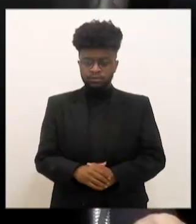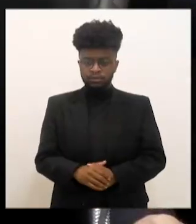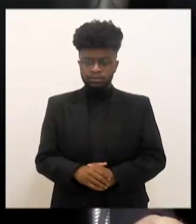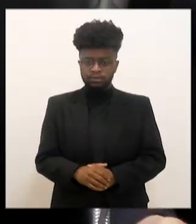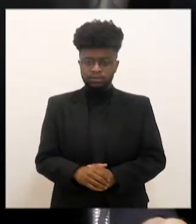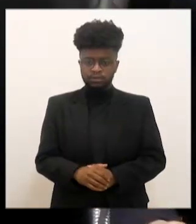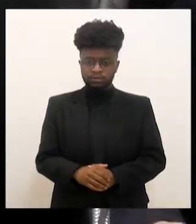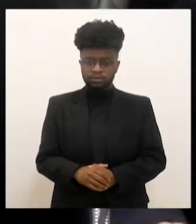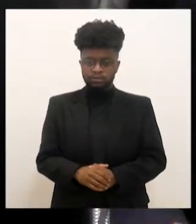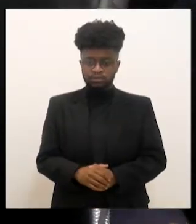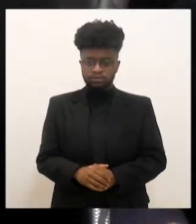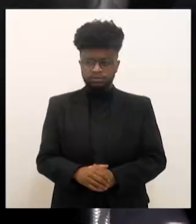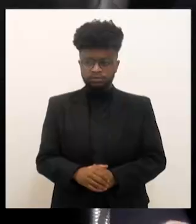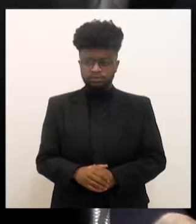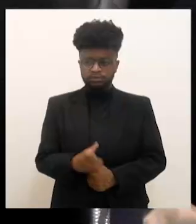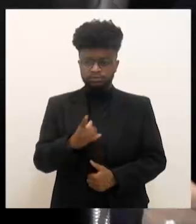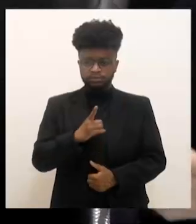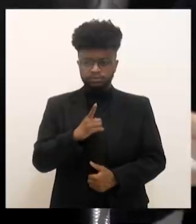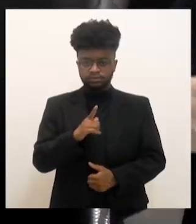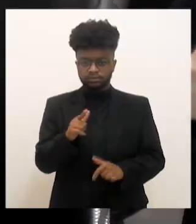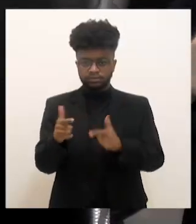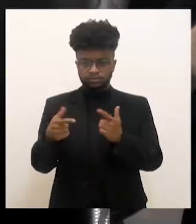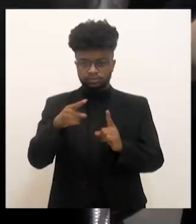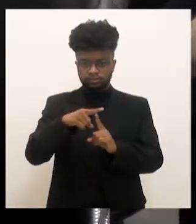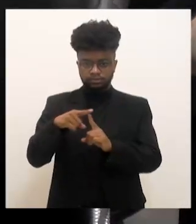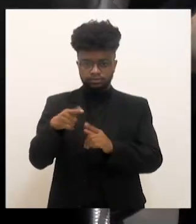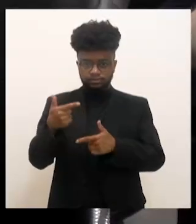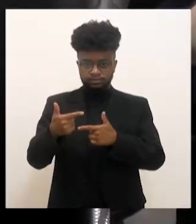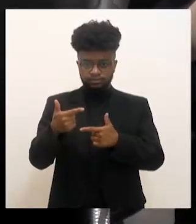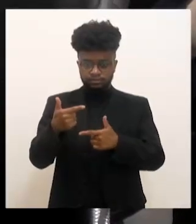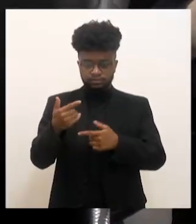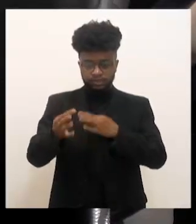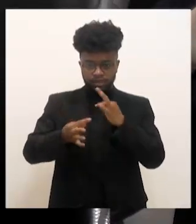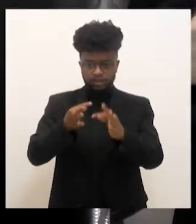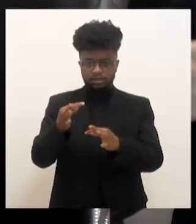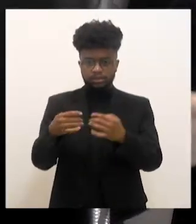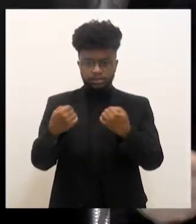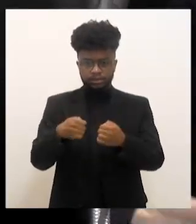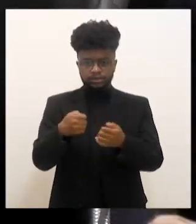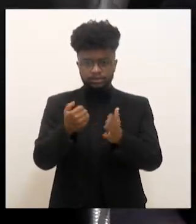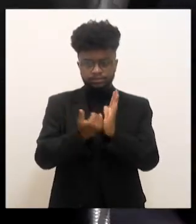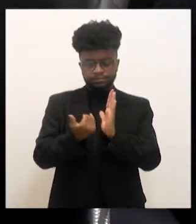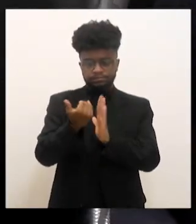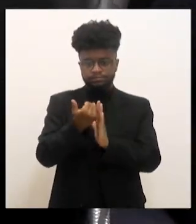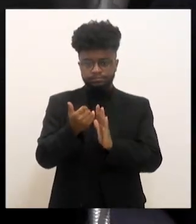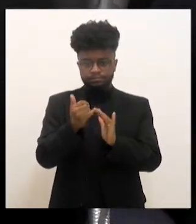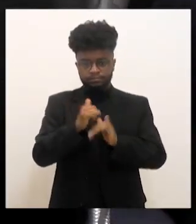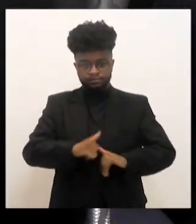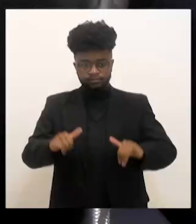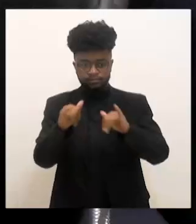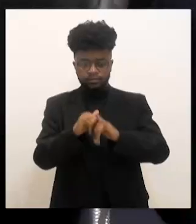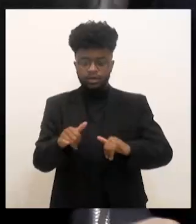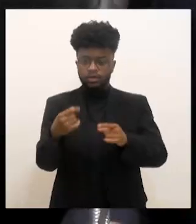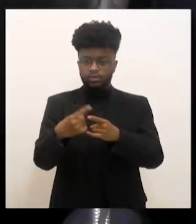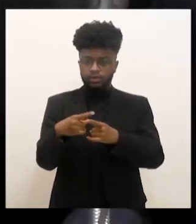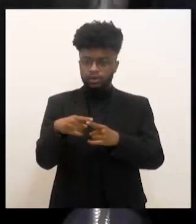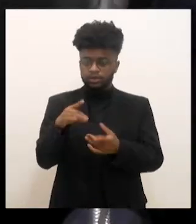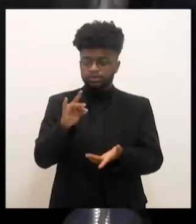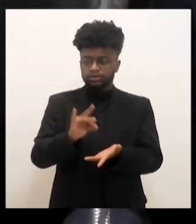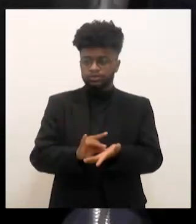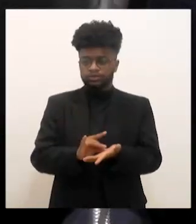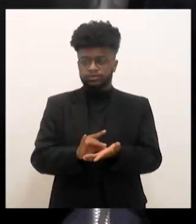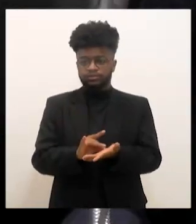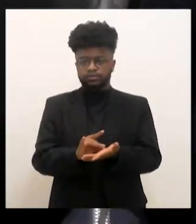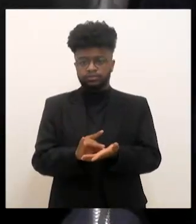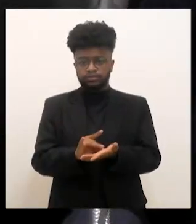projeto, algum tipo de tratamento que seja mais intensificado, que seja mais divulgado, porque realmente